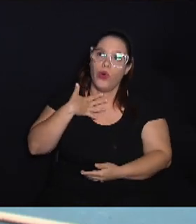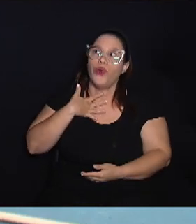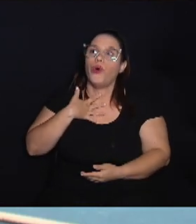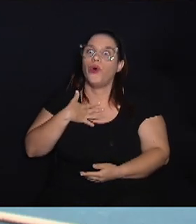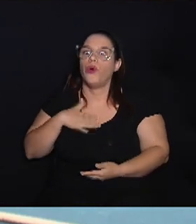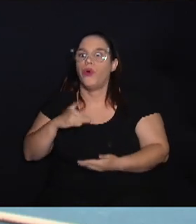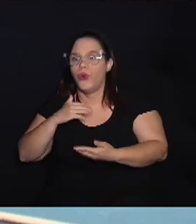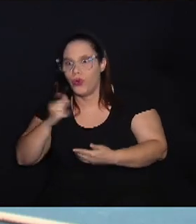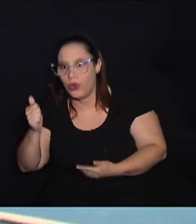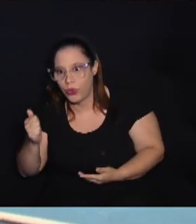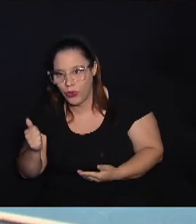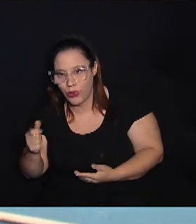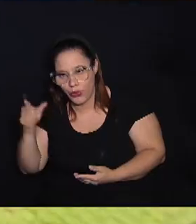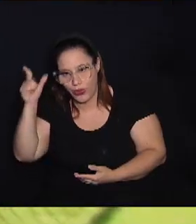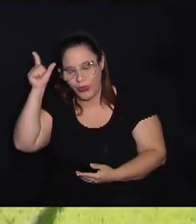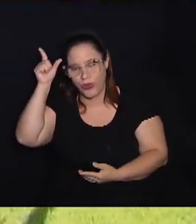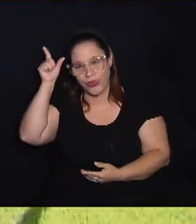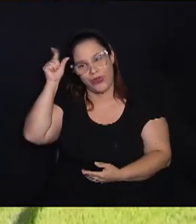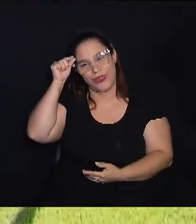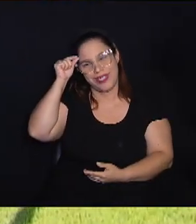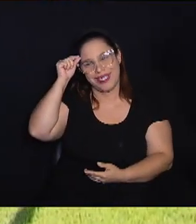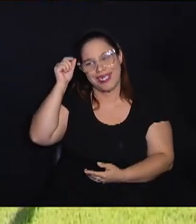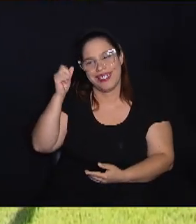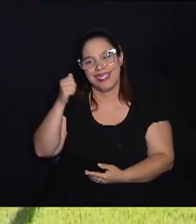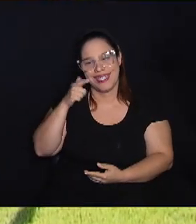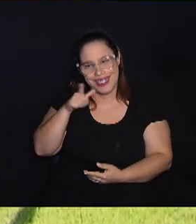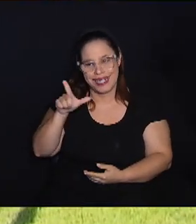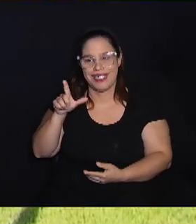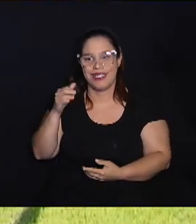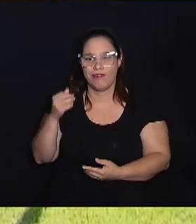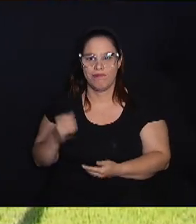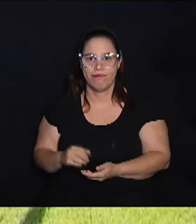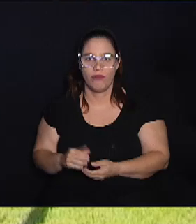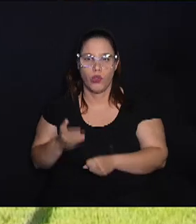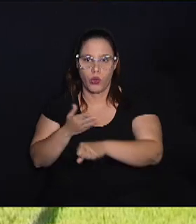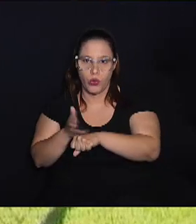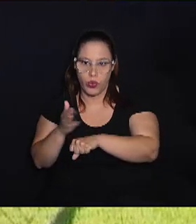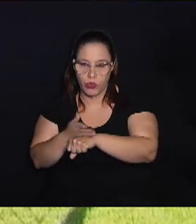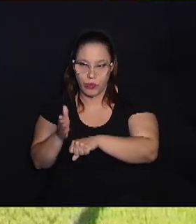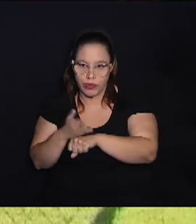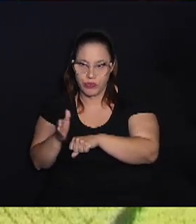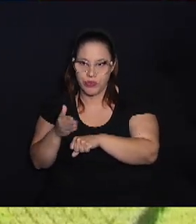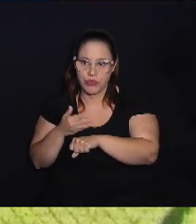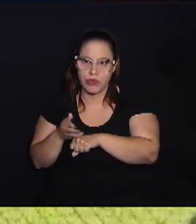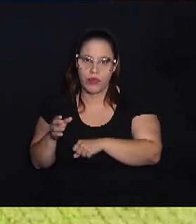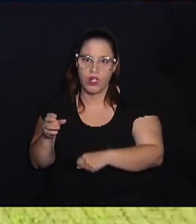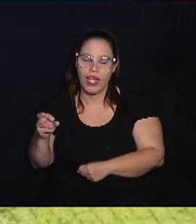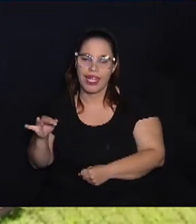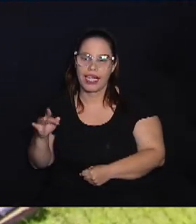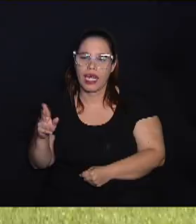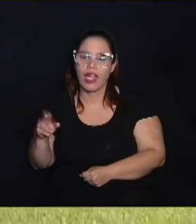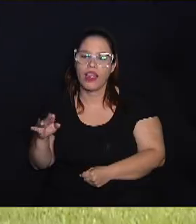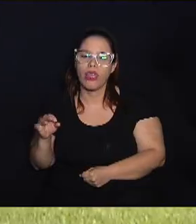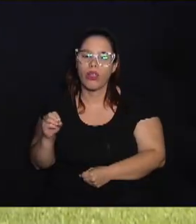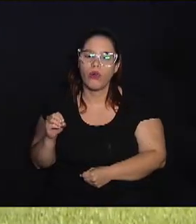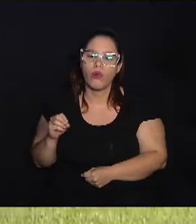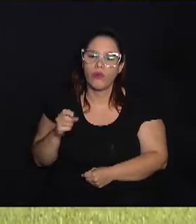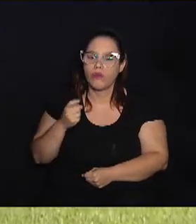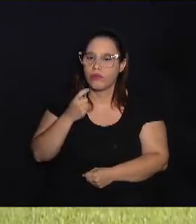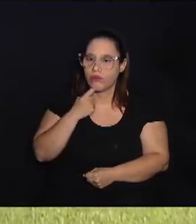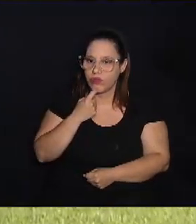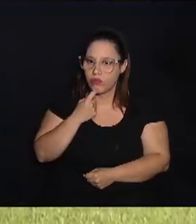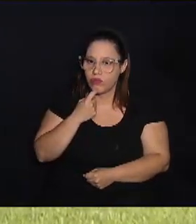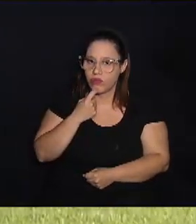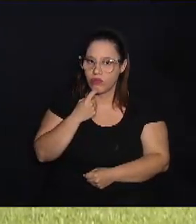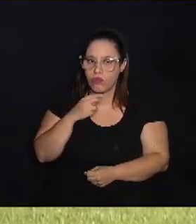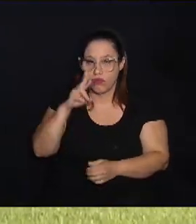saiu, graças a Deus deu certo. Os treinamentos acontecem no Centro Esportivo de Alto Rendimento de Campinas,